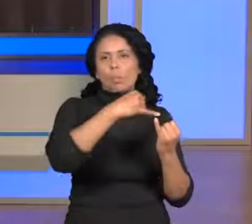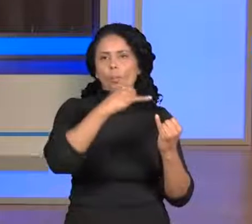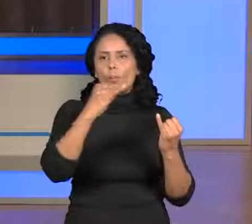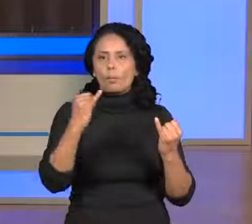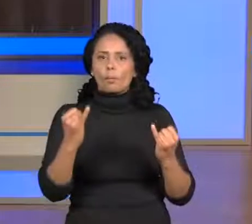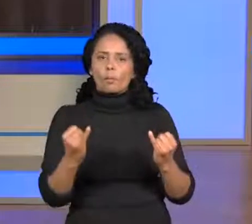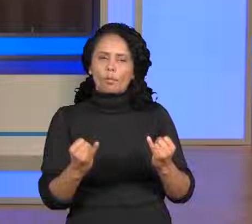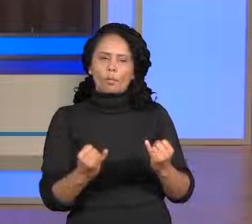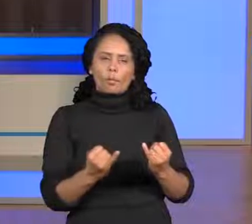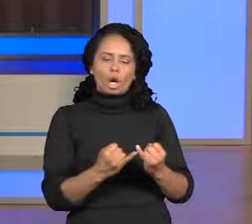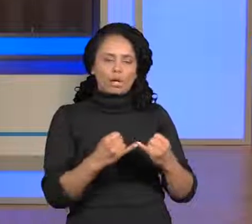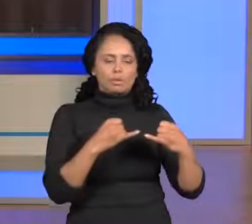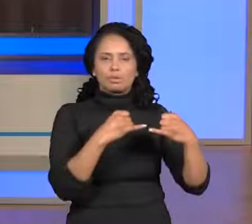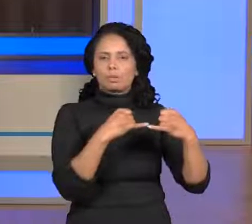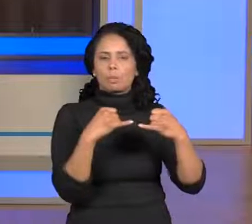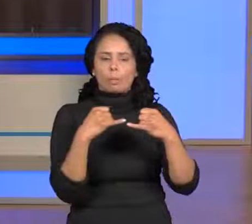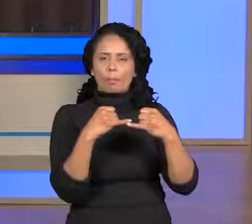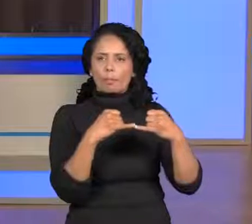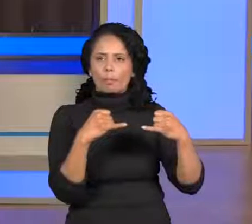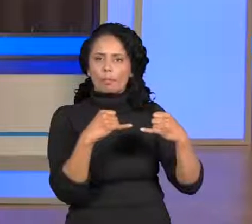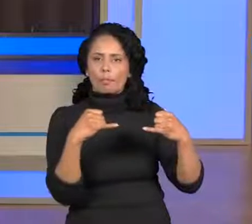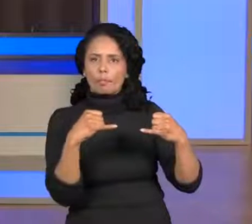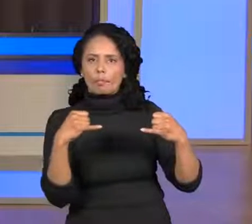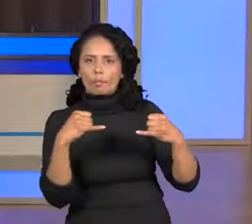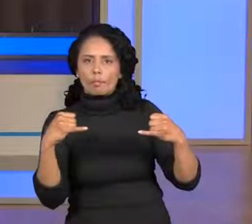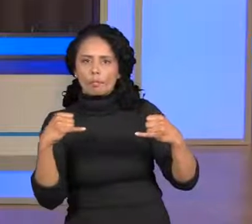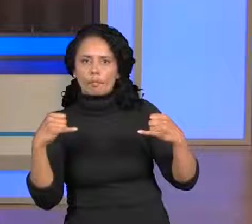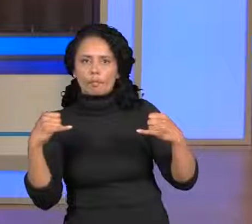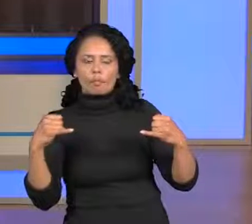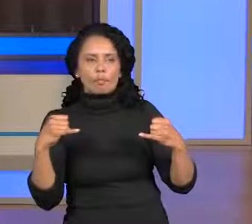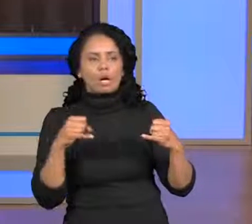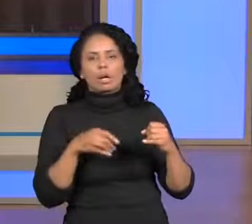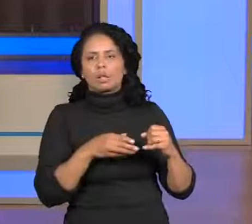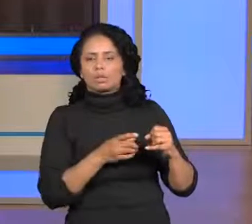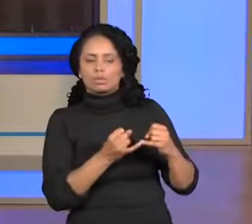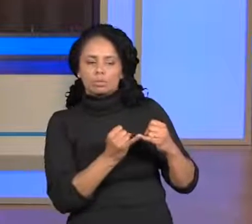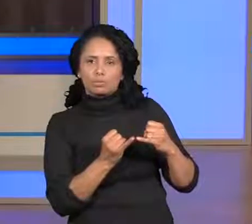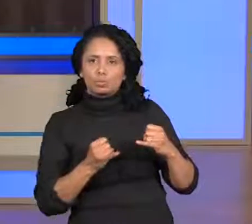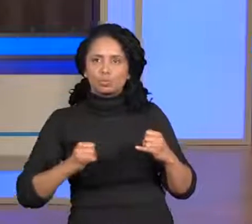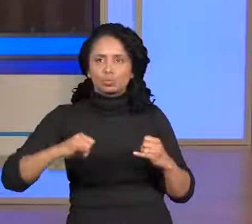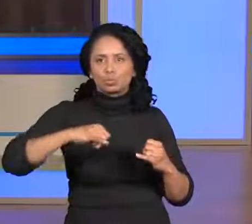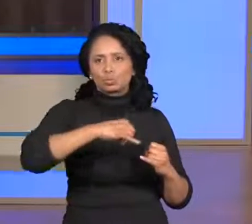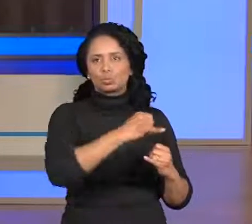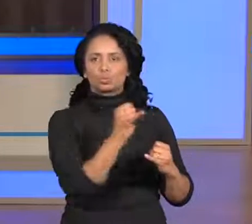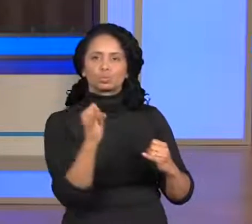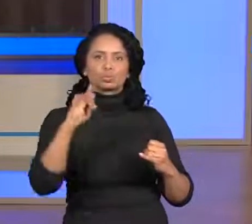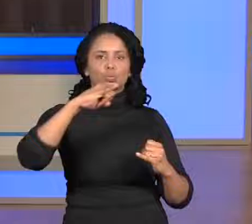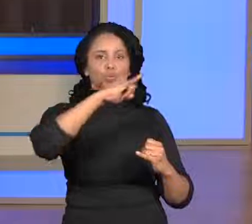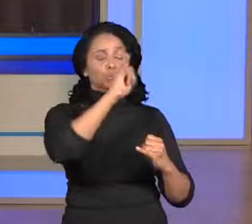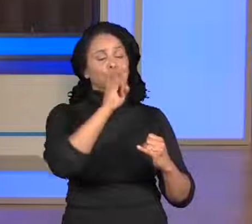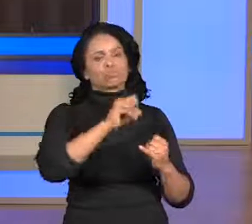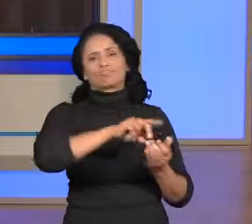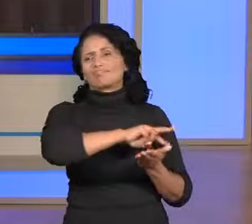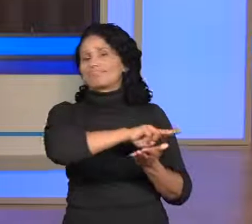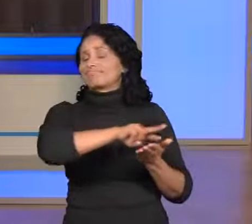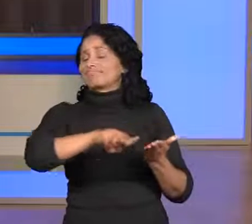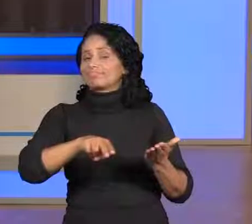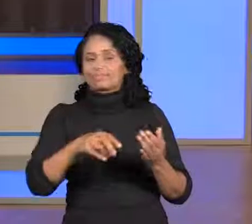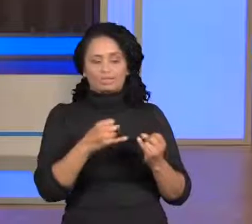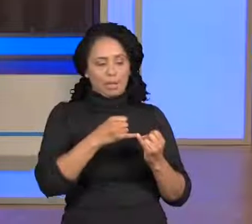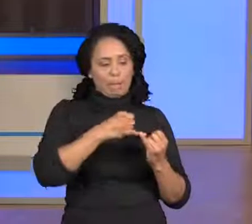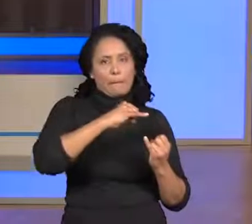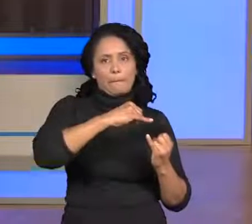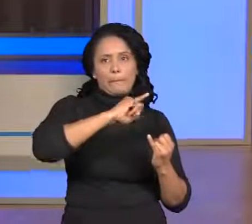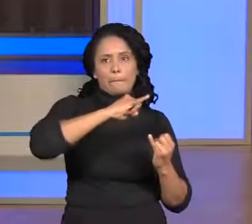tracejado com pontilhado, curvas, retas. Ah, então tem bastante linhas coisa.